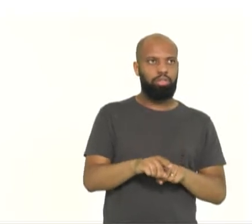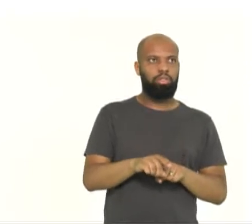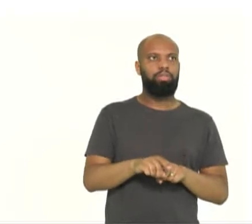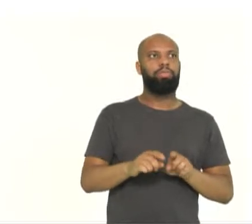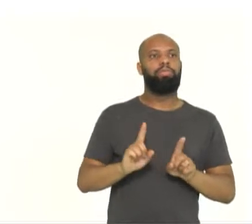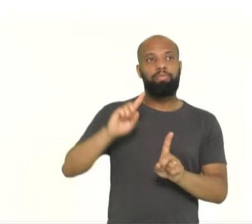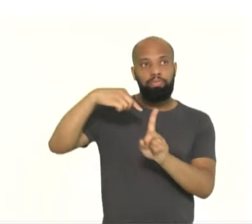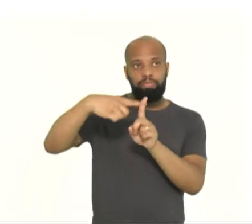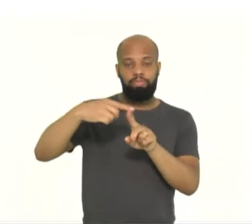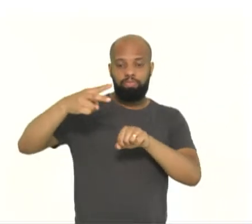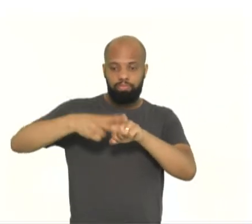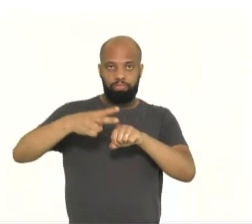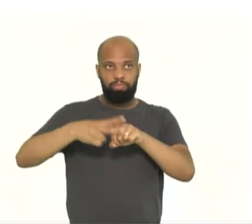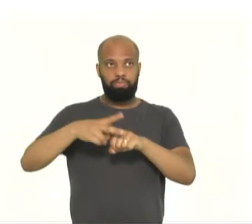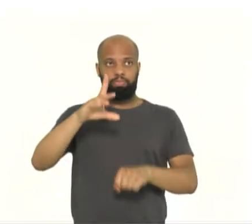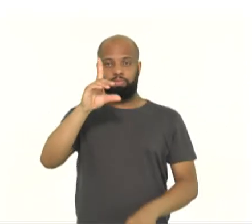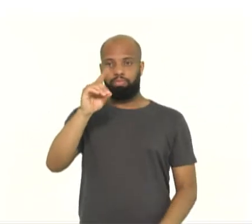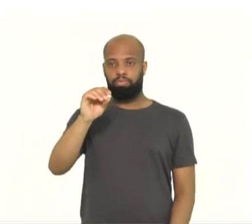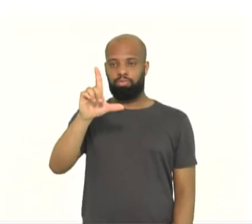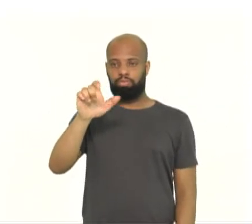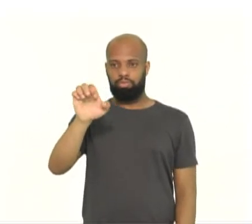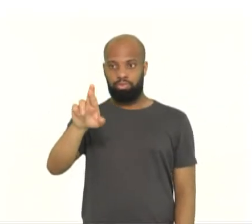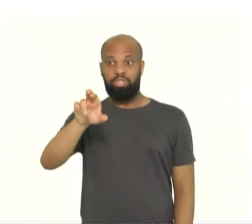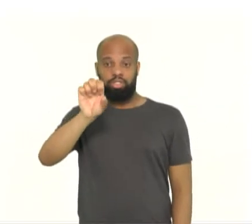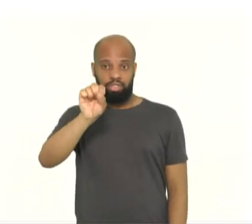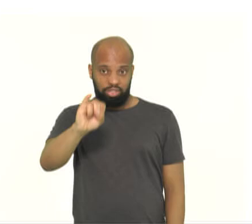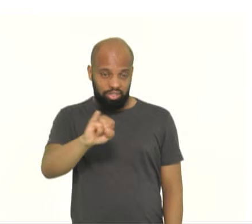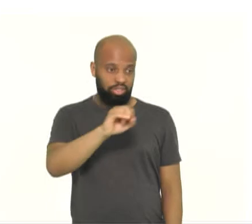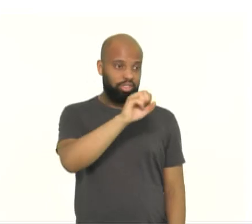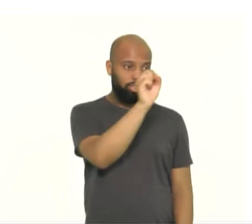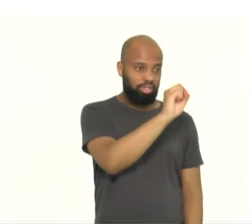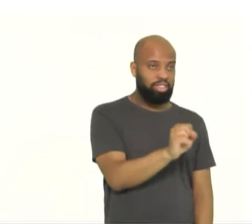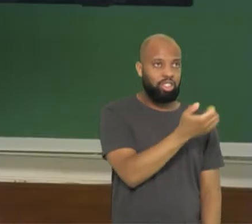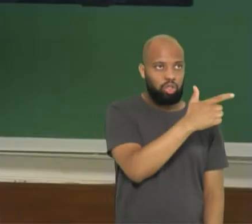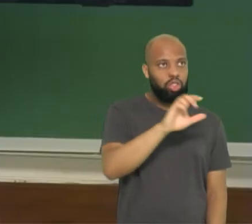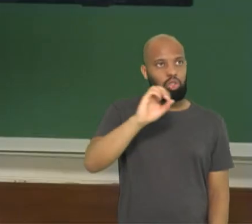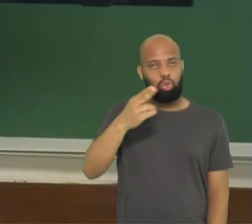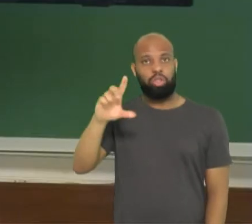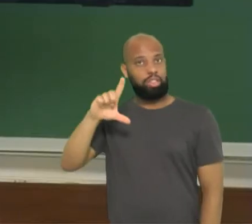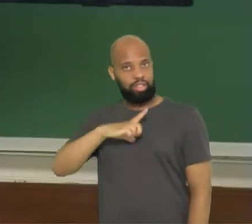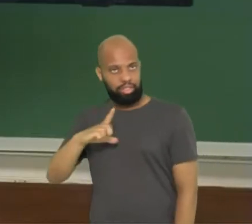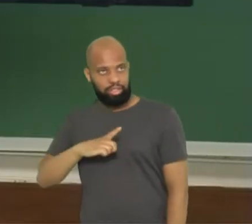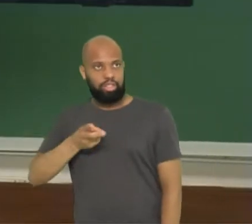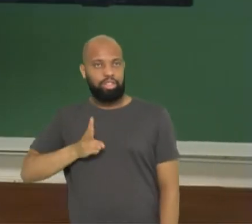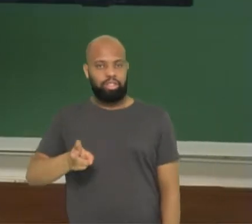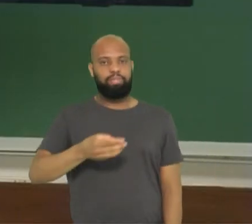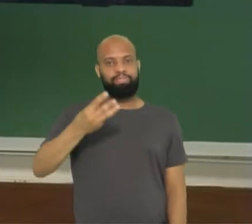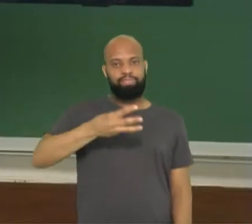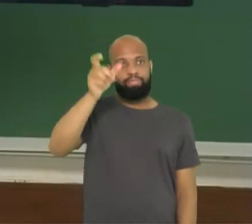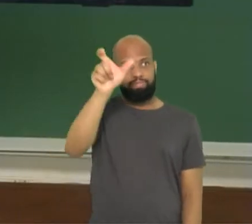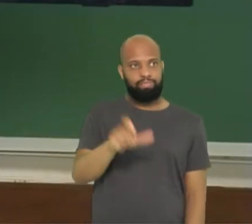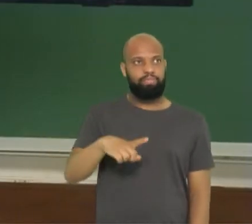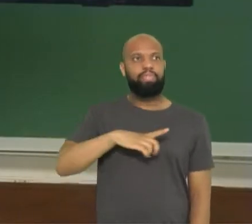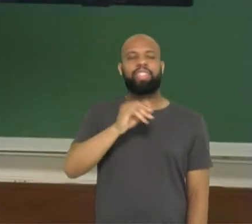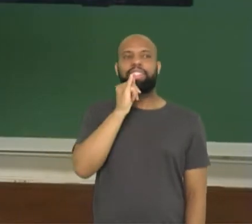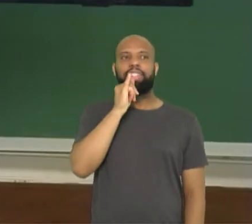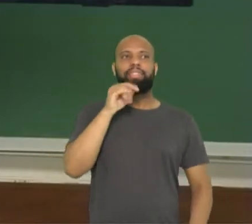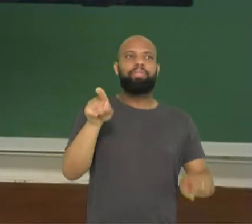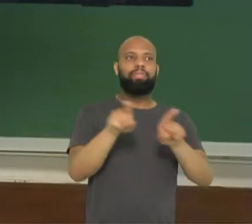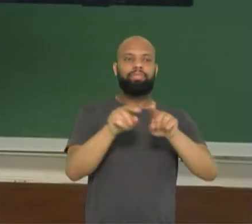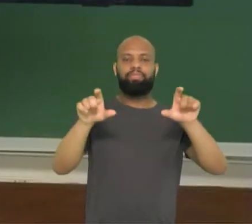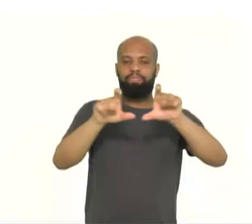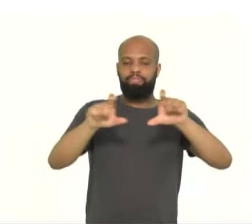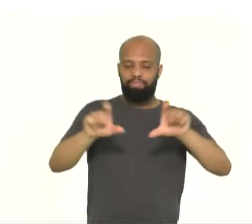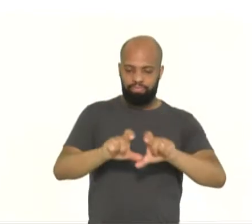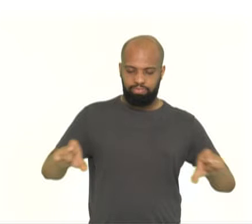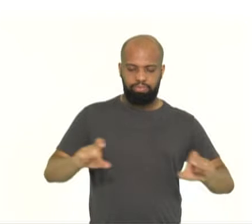mas o verbo doler no singular ou no plural, sempre na terceira pessoa, e esses exemplos acá. A ti